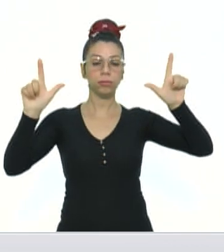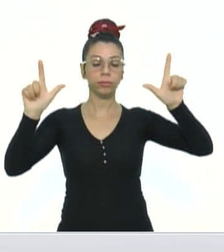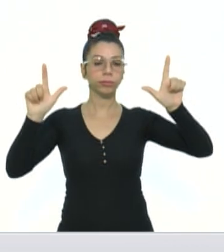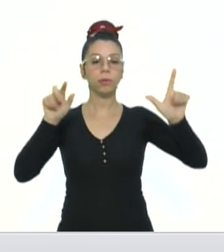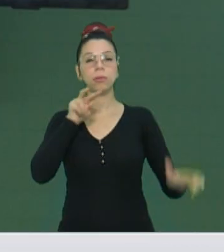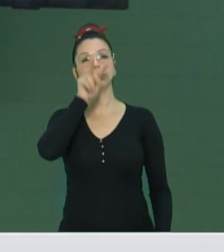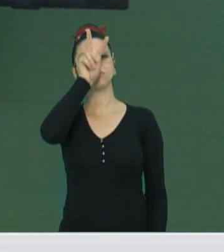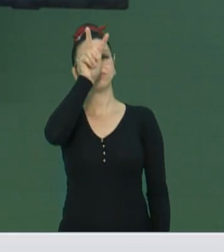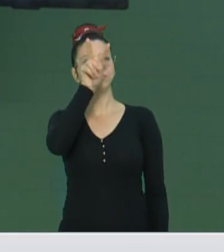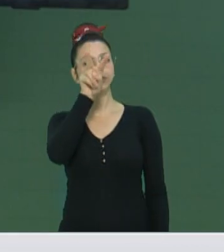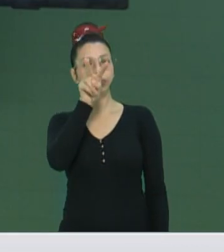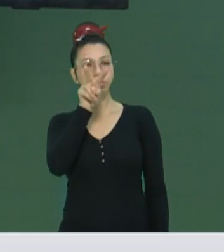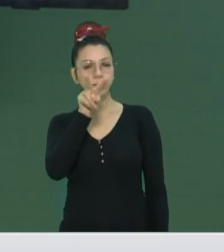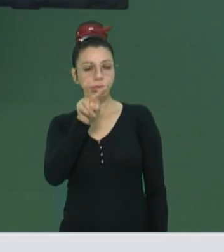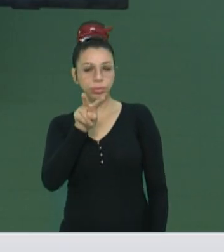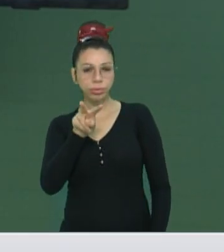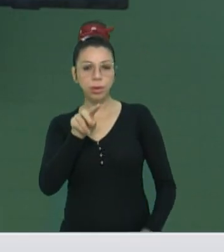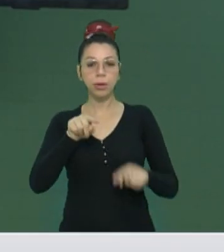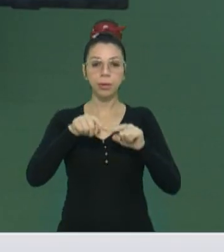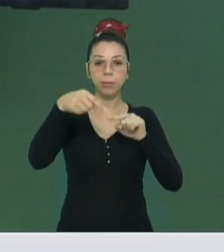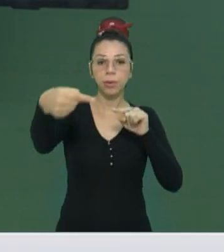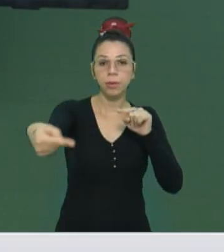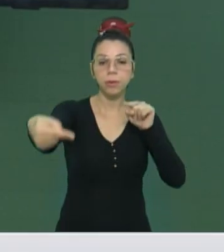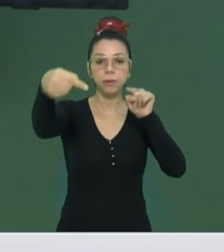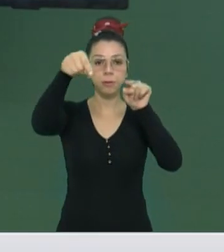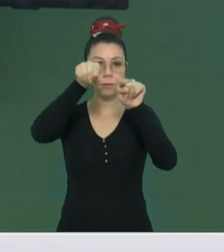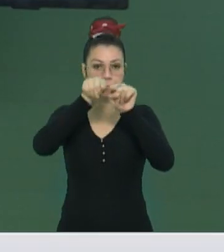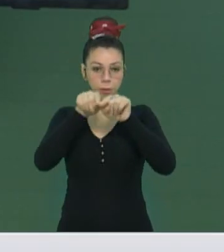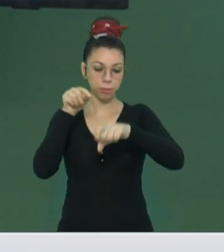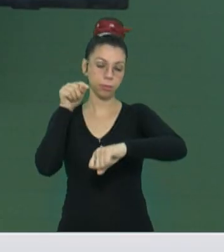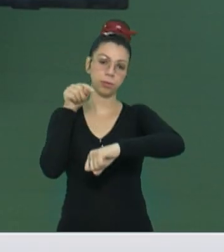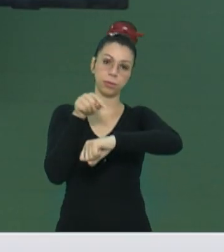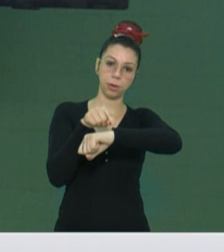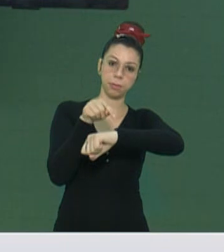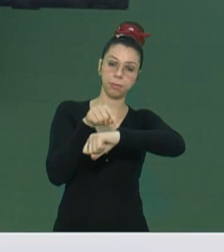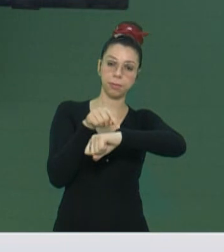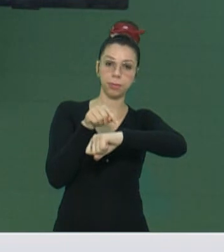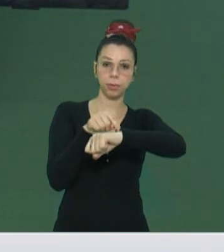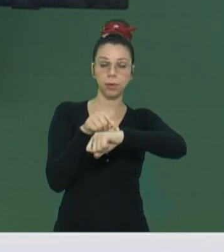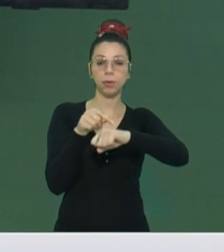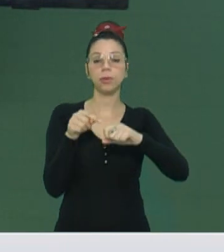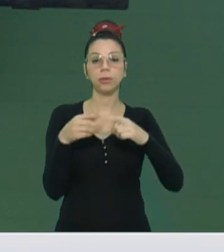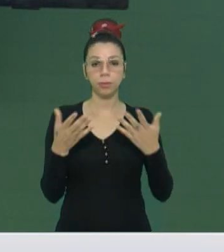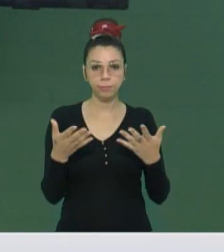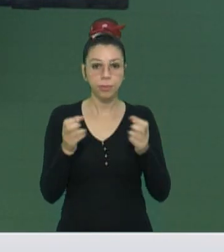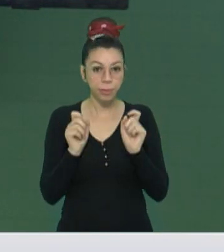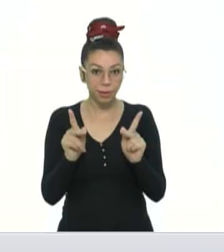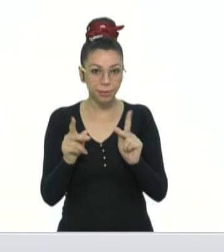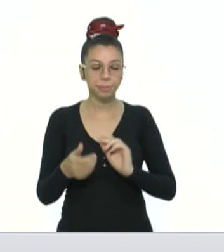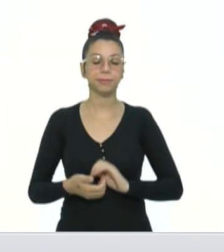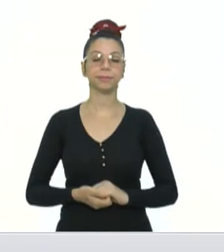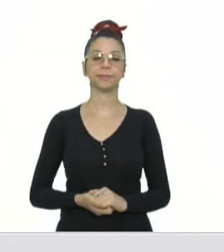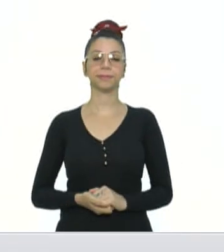olhada e já a gente retorna. Um tempinho maior para você agora, tá bom?